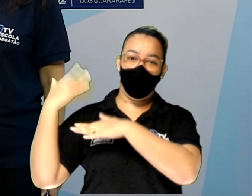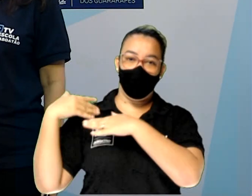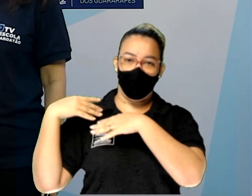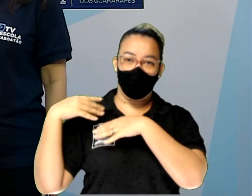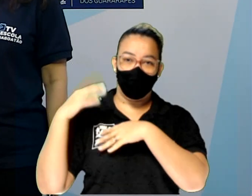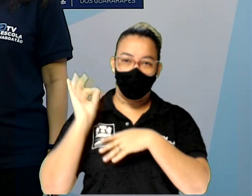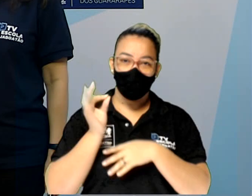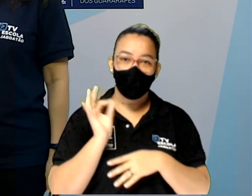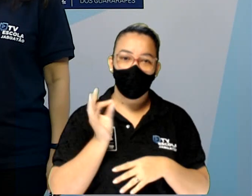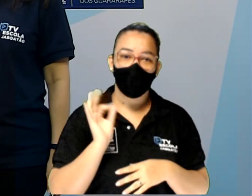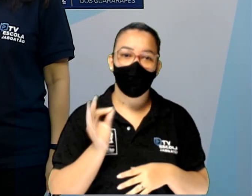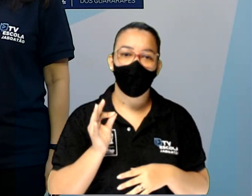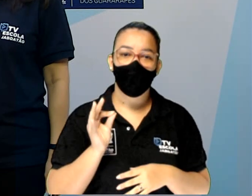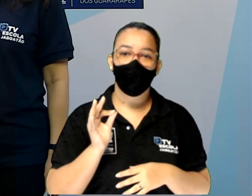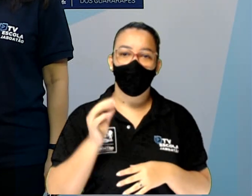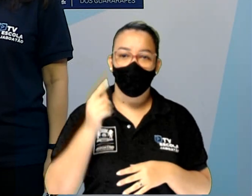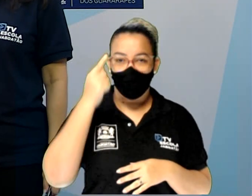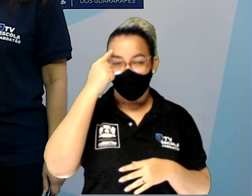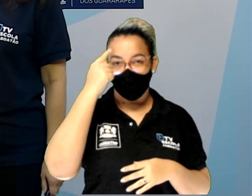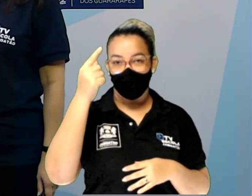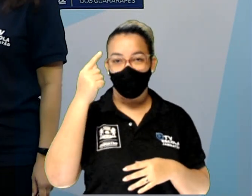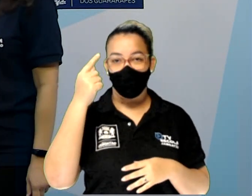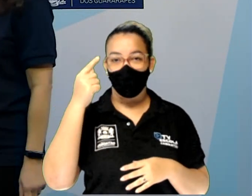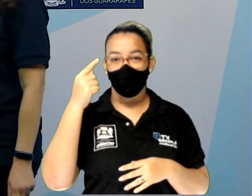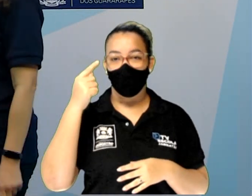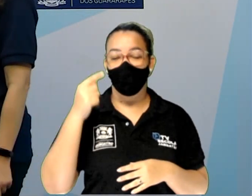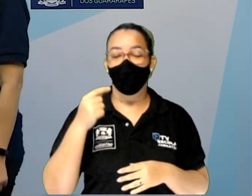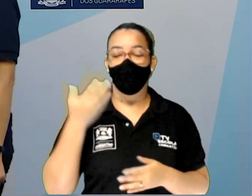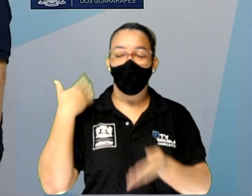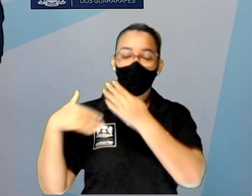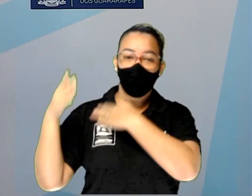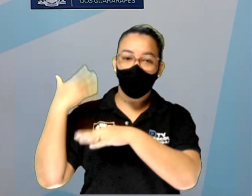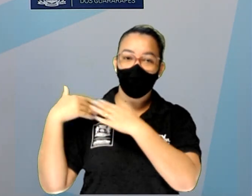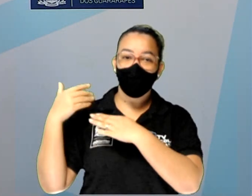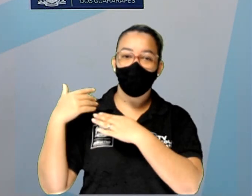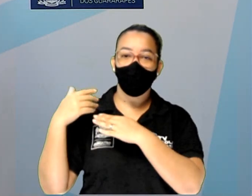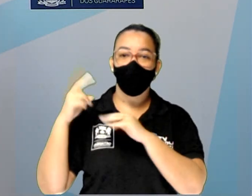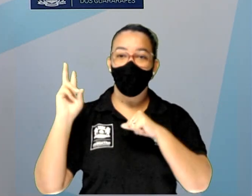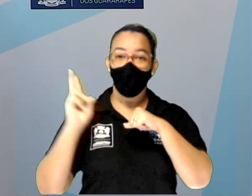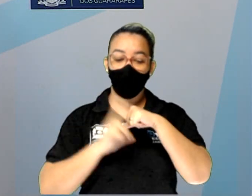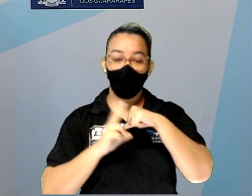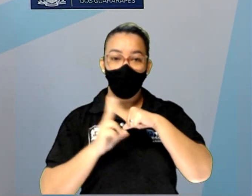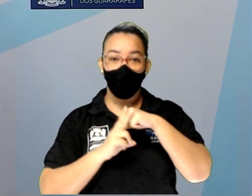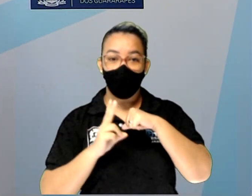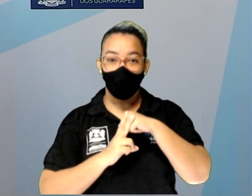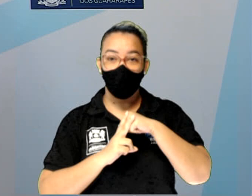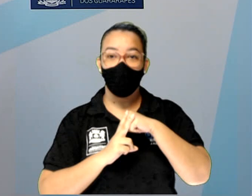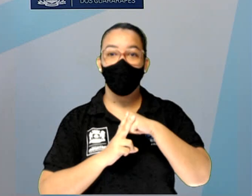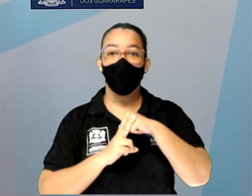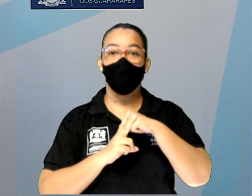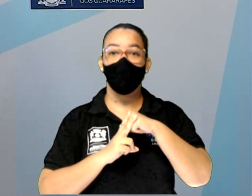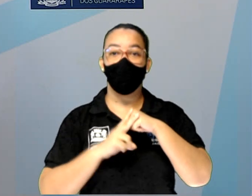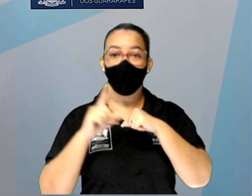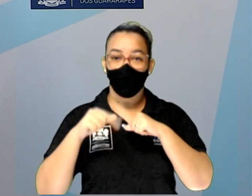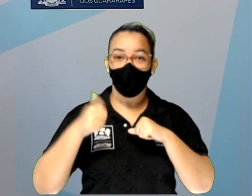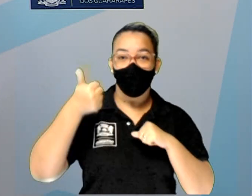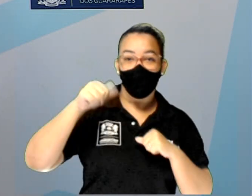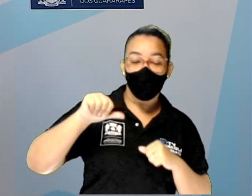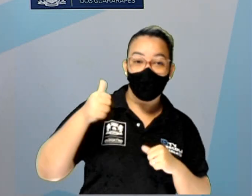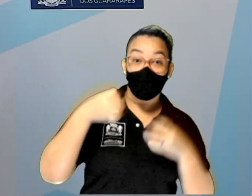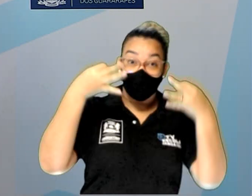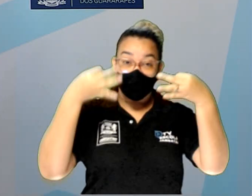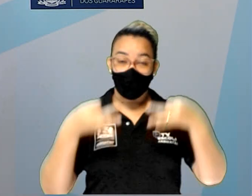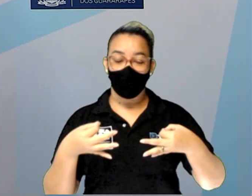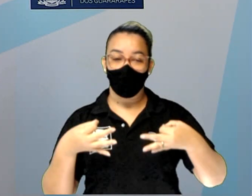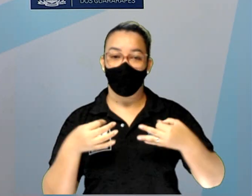certo? E se já está indicando que está no passado a pergunta, o verbo ele é escrito na forma do infinitivo,